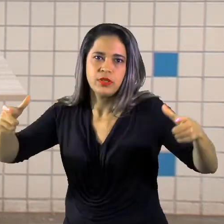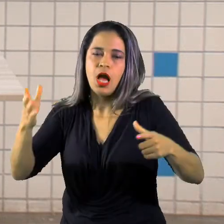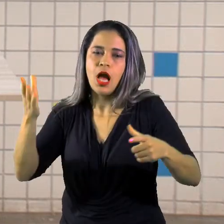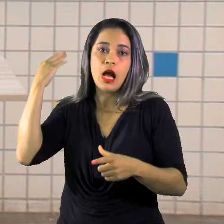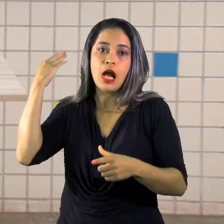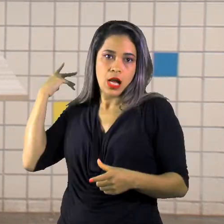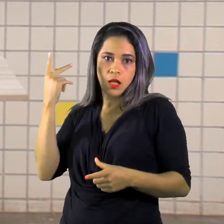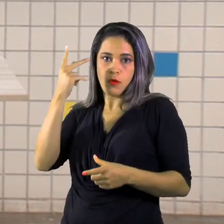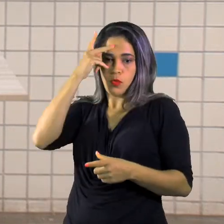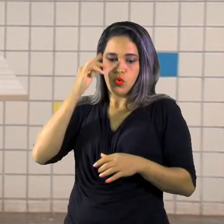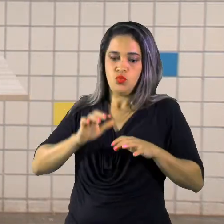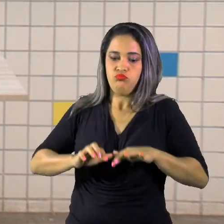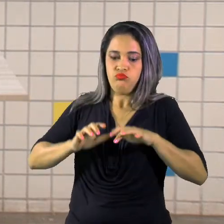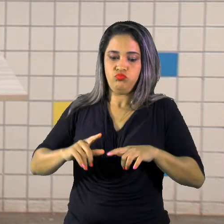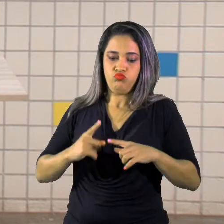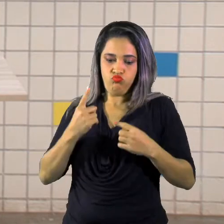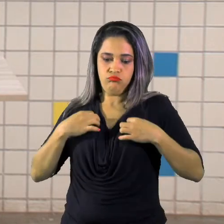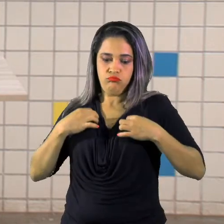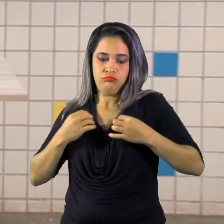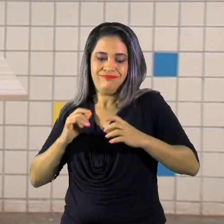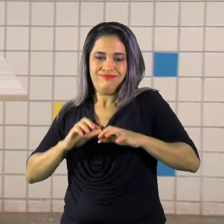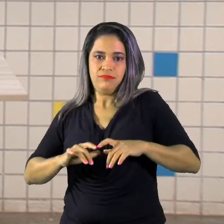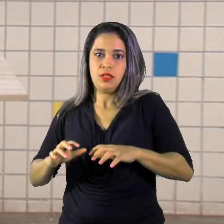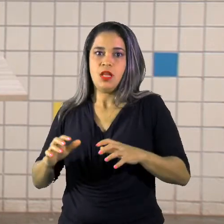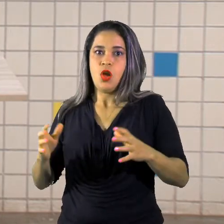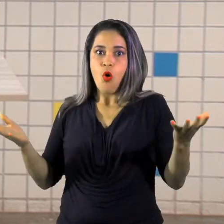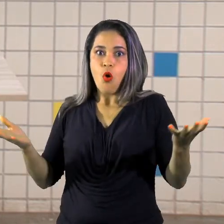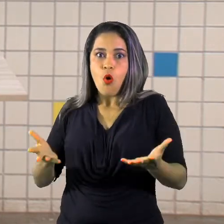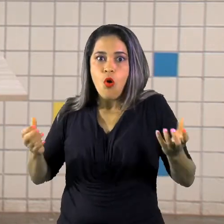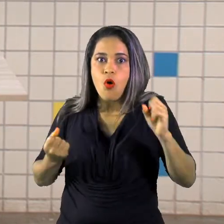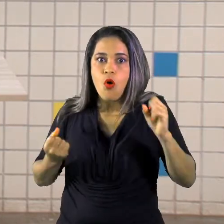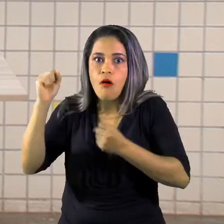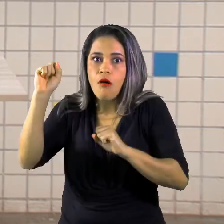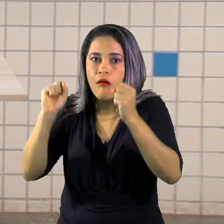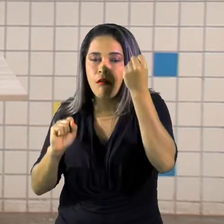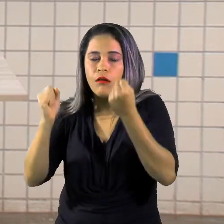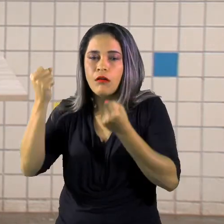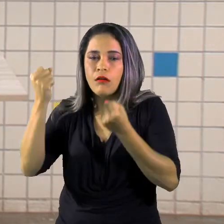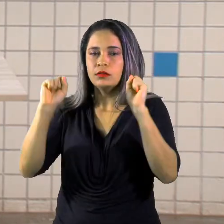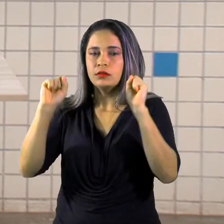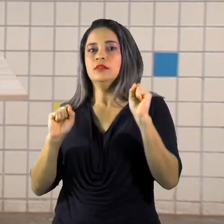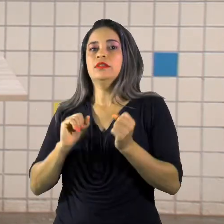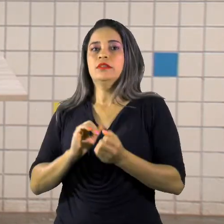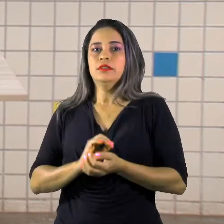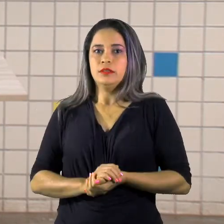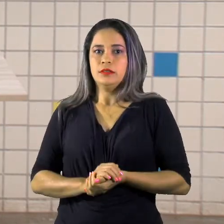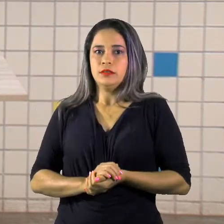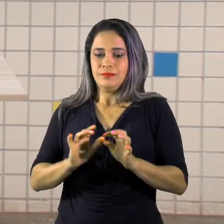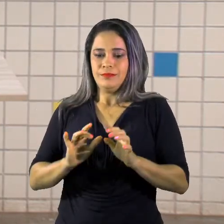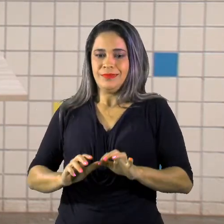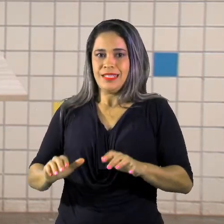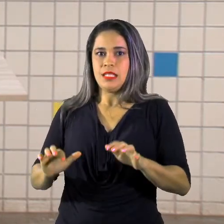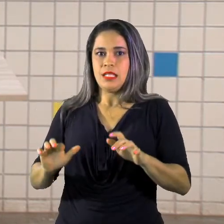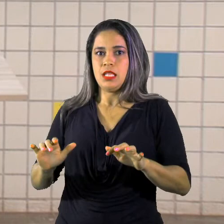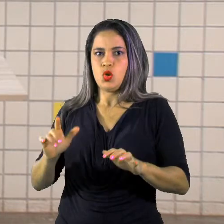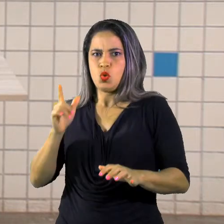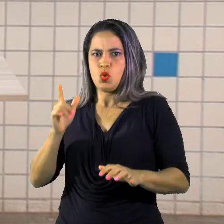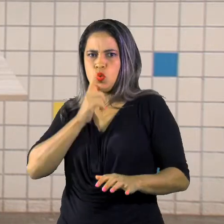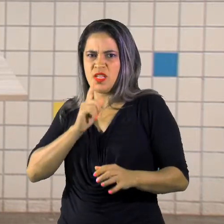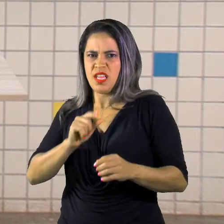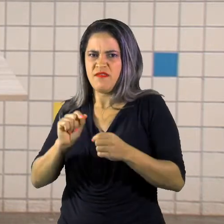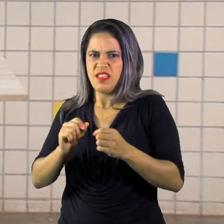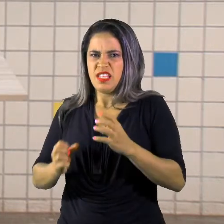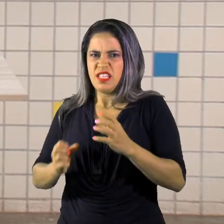terno, hoje, uma indústria de têxtil consegue fabricar